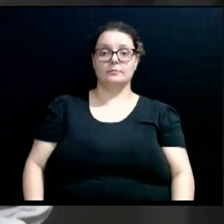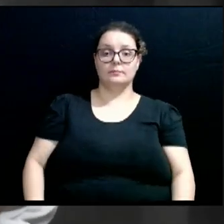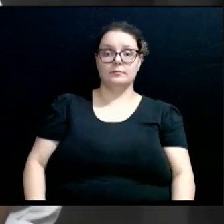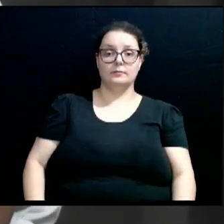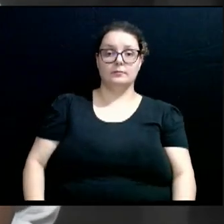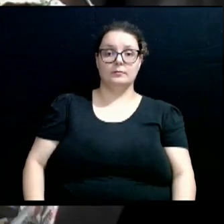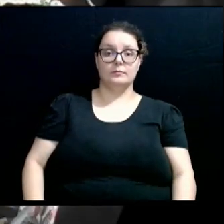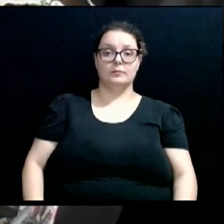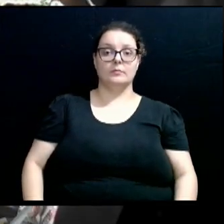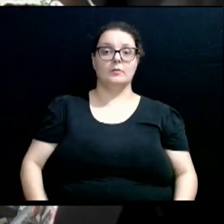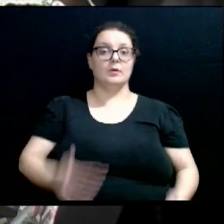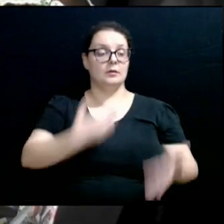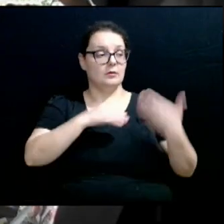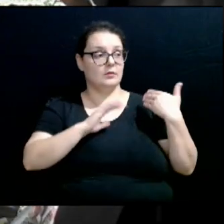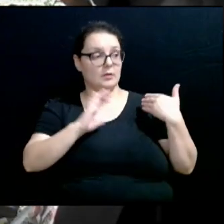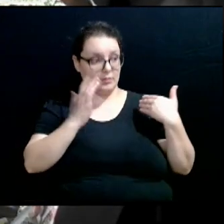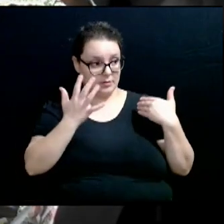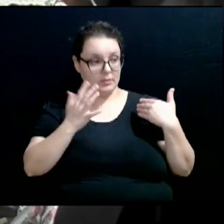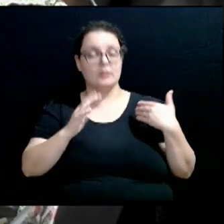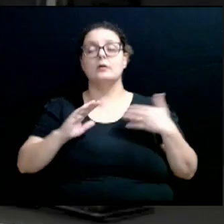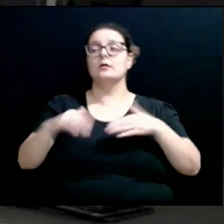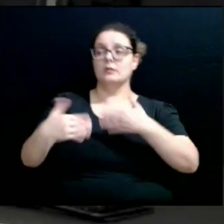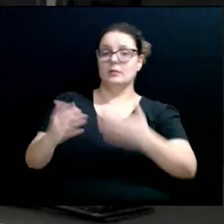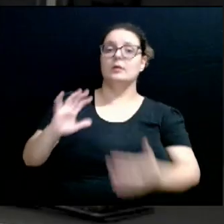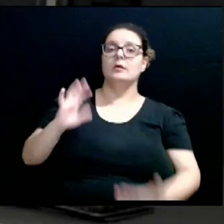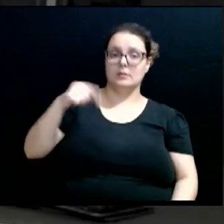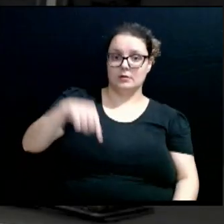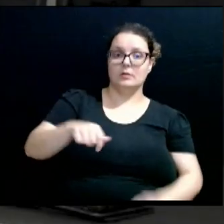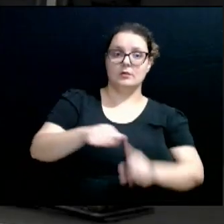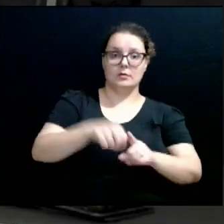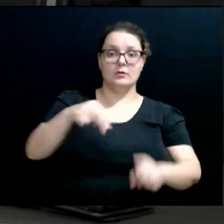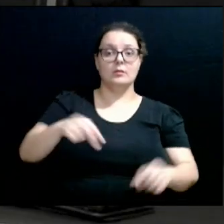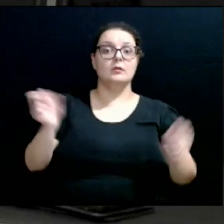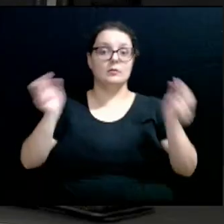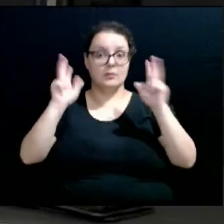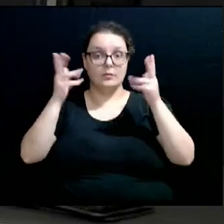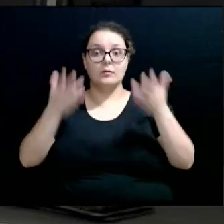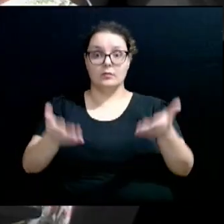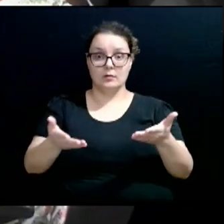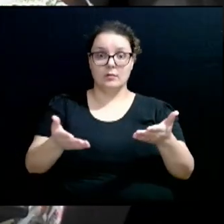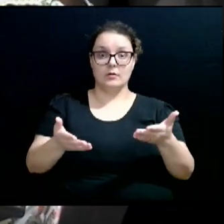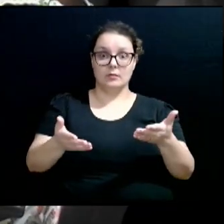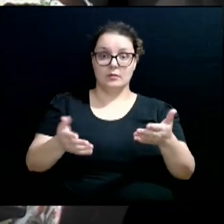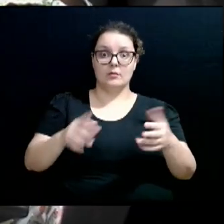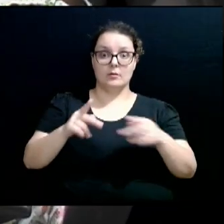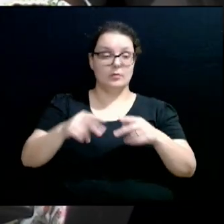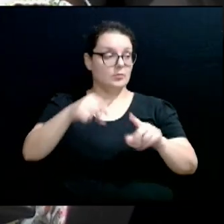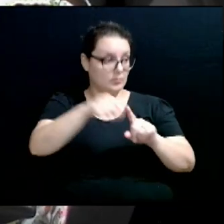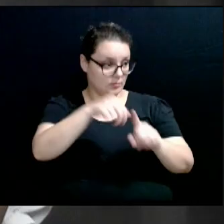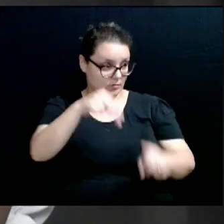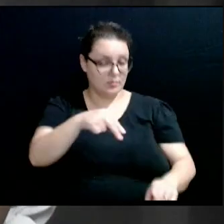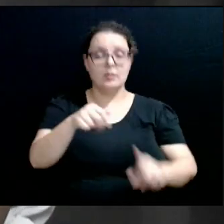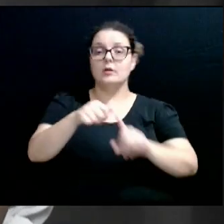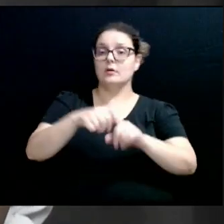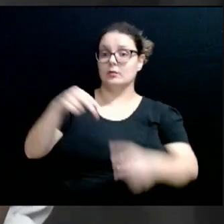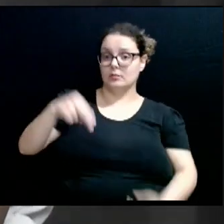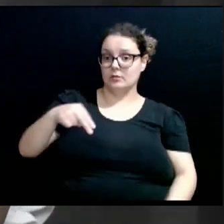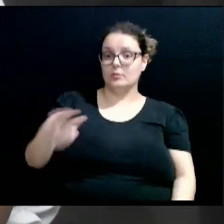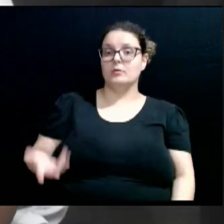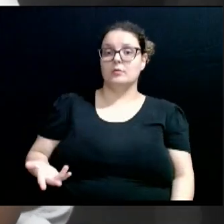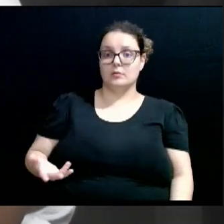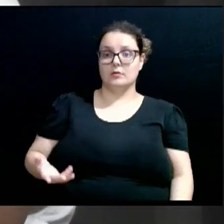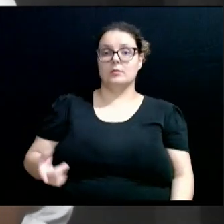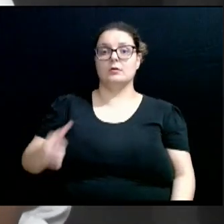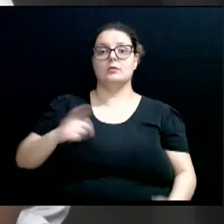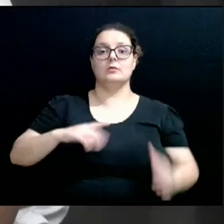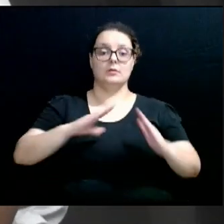Ela vai acontecer agora em novembro. Fiquem atentos aí, o nosso público em casa. Novembro. Então tem a Casa do Hip Hop, que